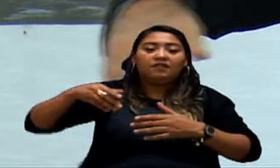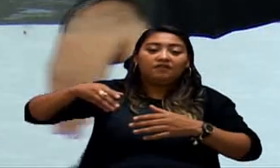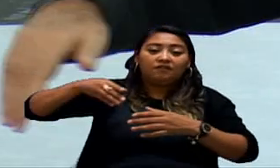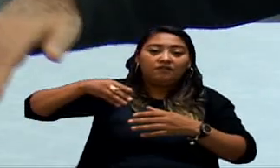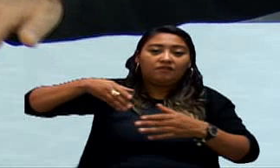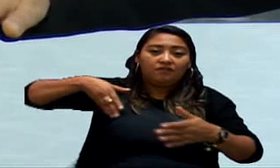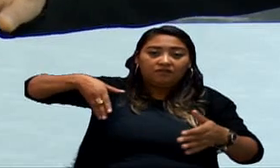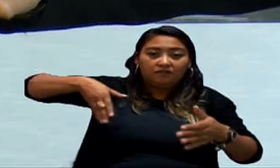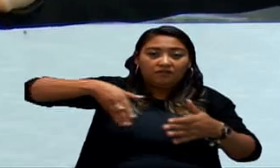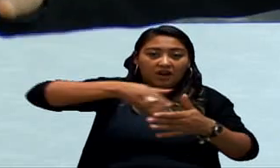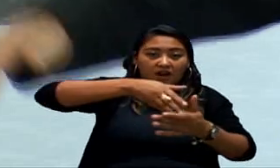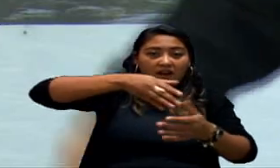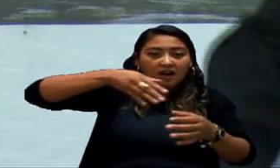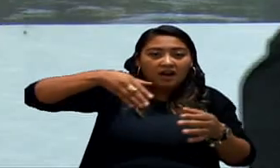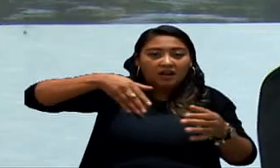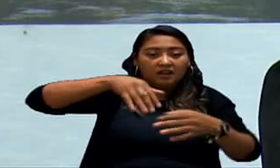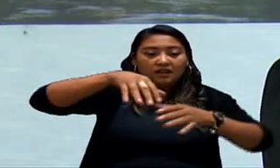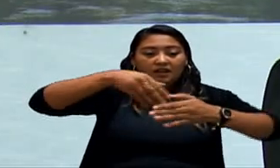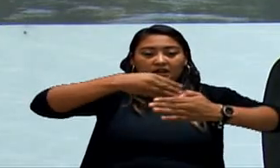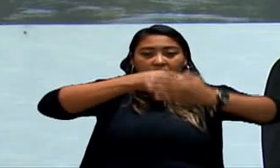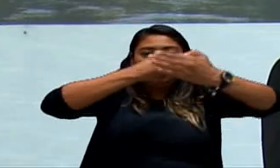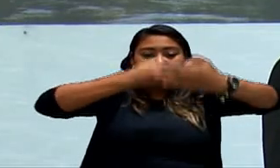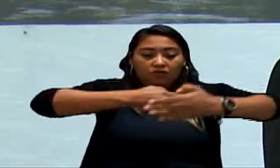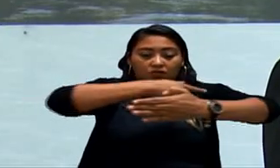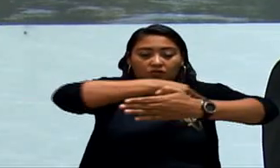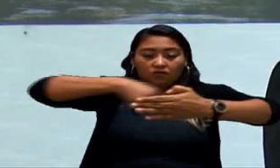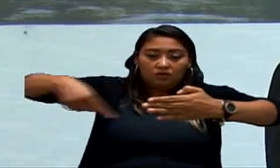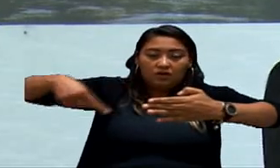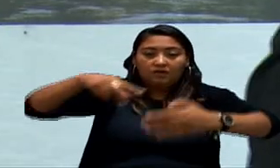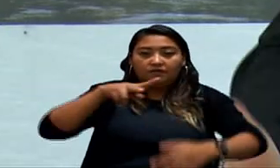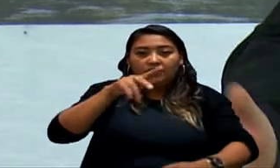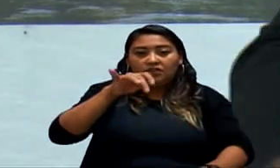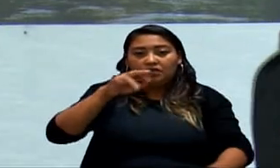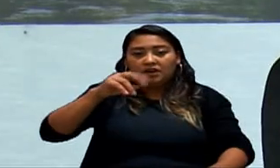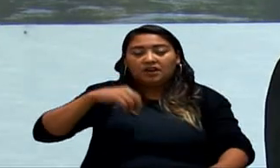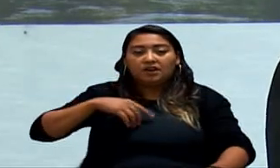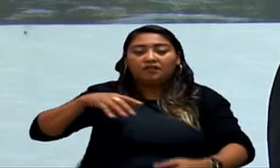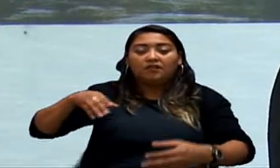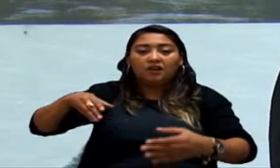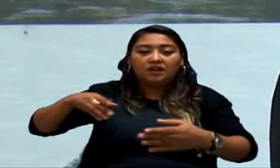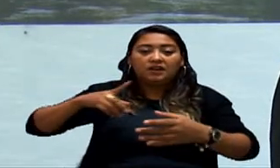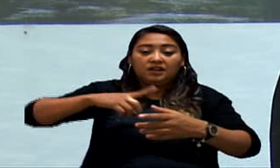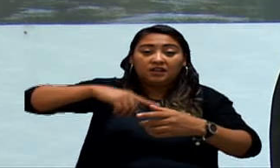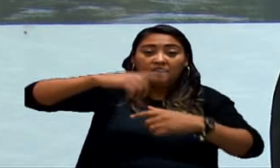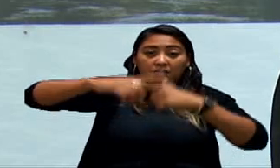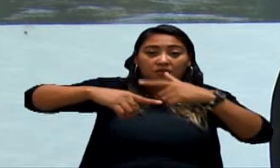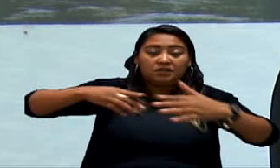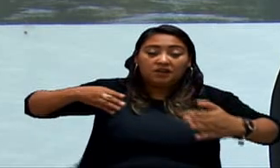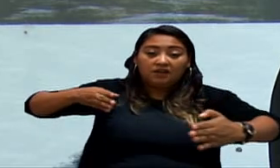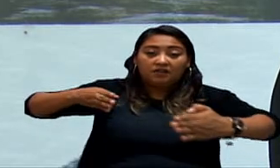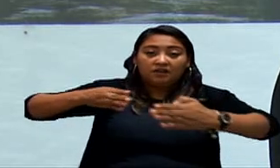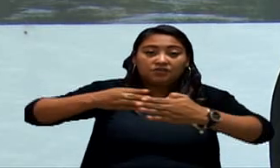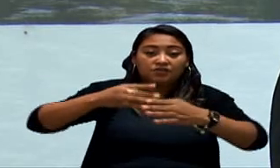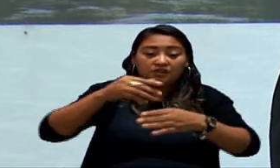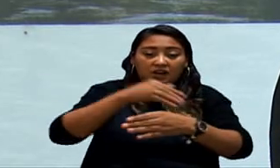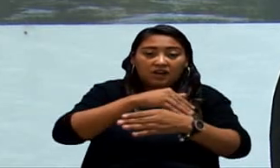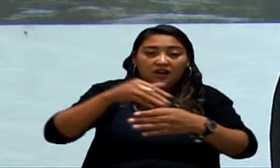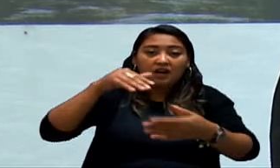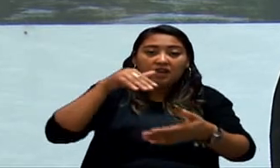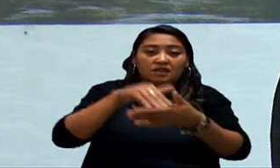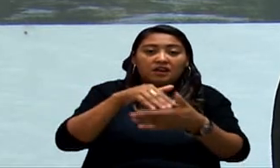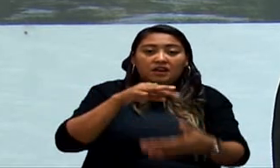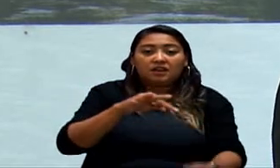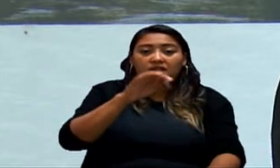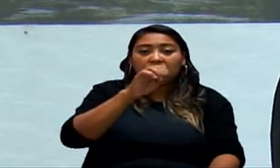atrás e paralelamente à Avenida Vitorândio e vai ligar, se eu não me engano, ali até a Avenida